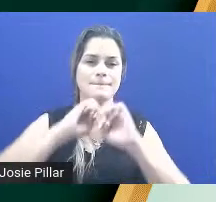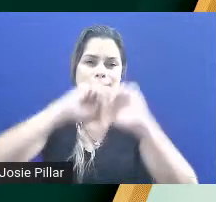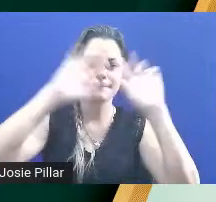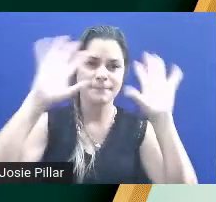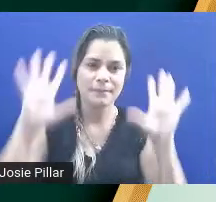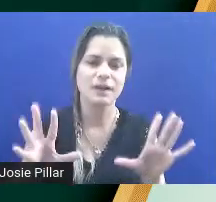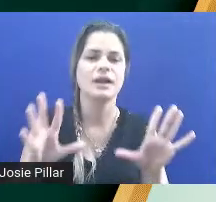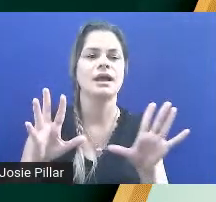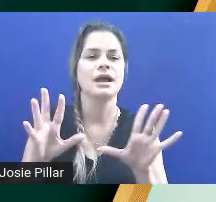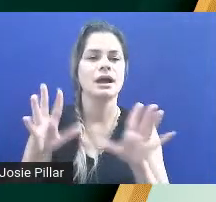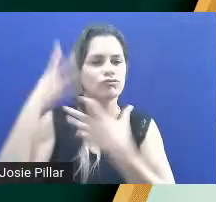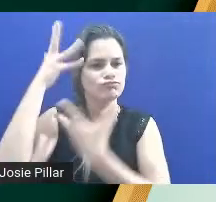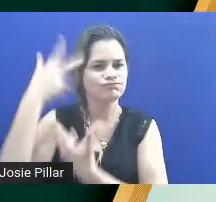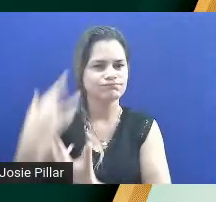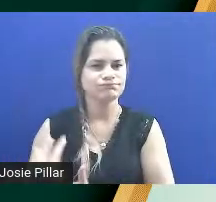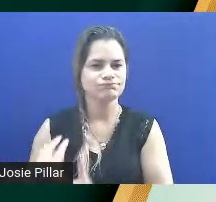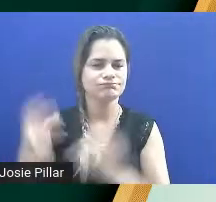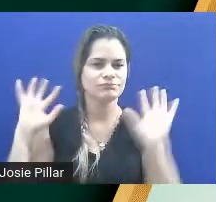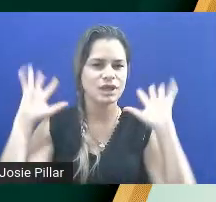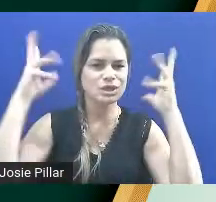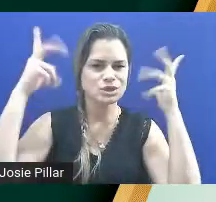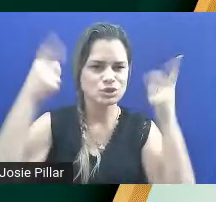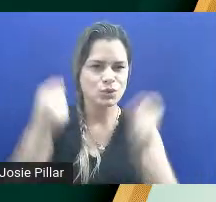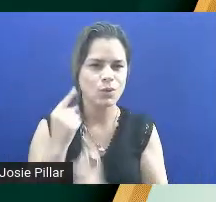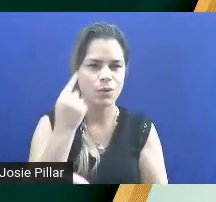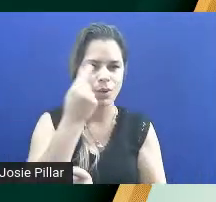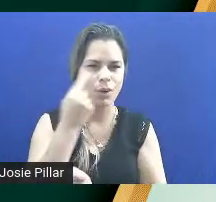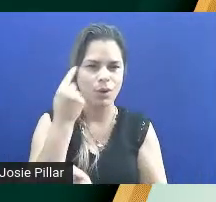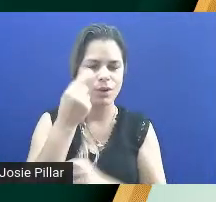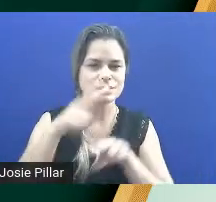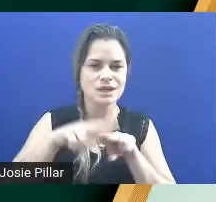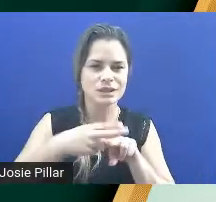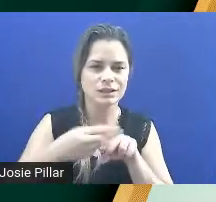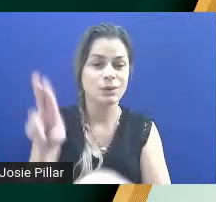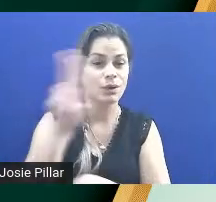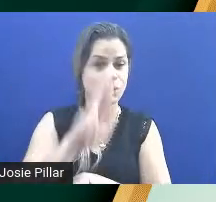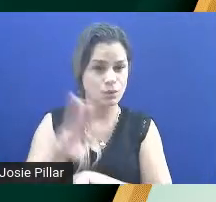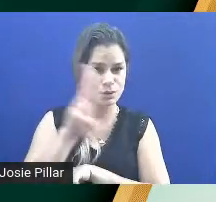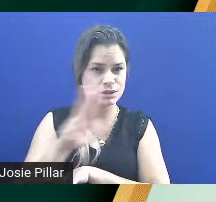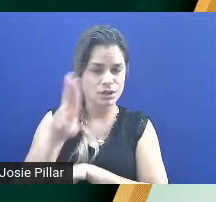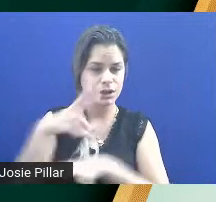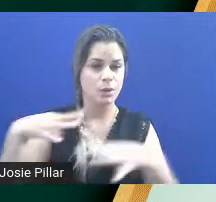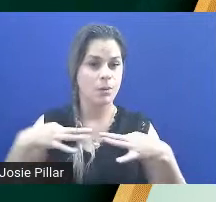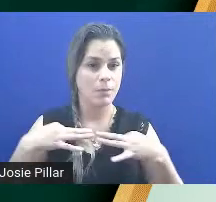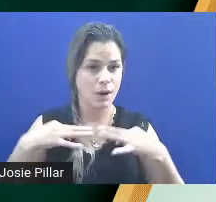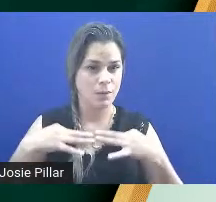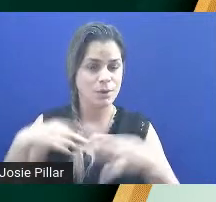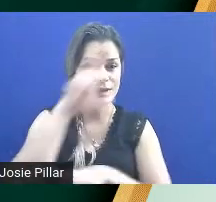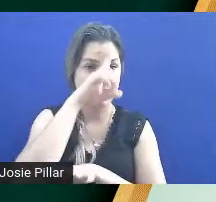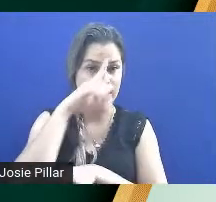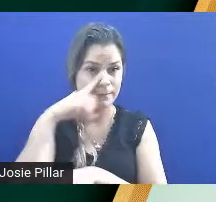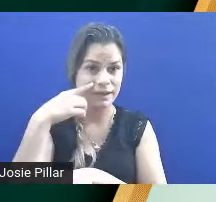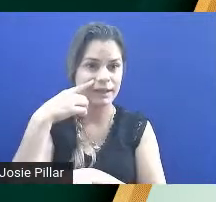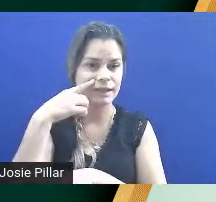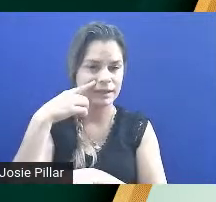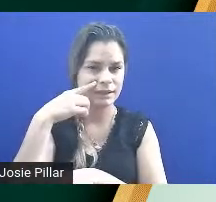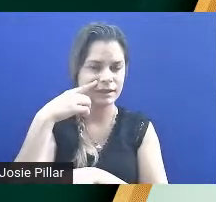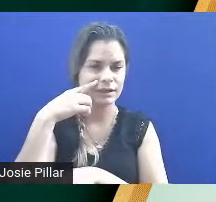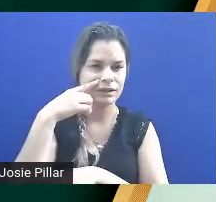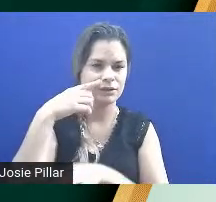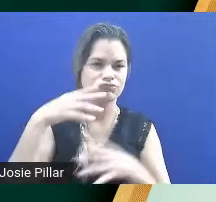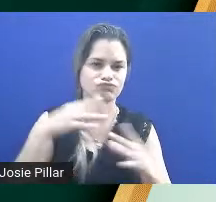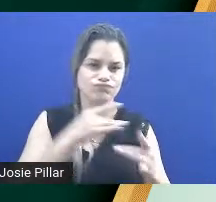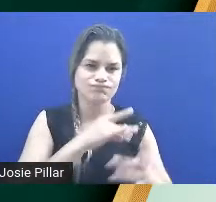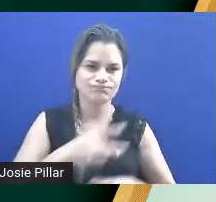castanho escuro, ondulado, olhos castanhos. Estou vestindo uma blusa amarela com estampa